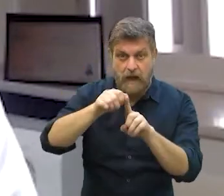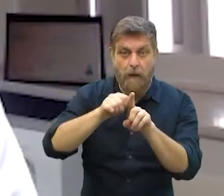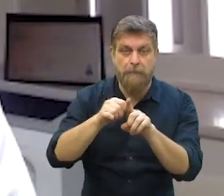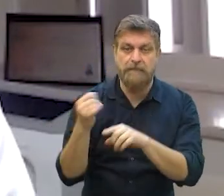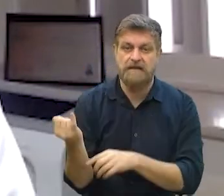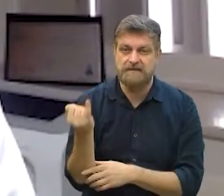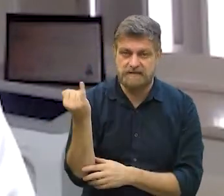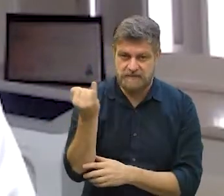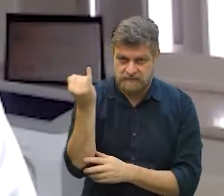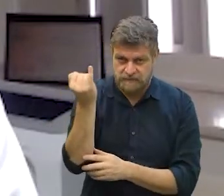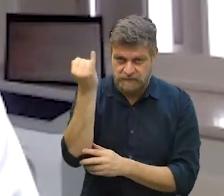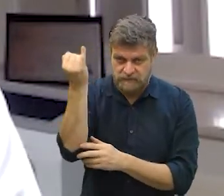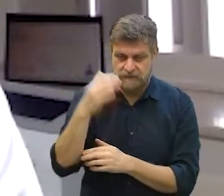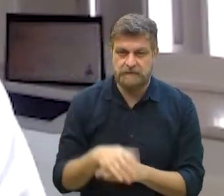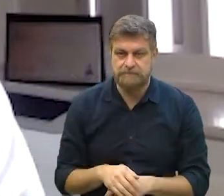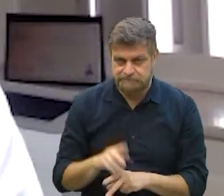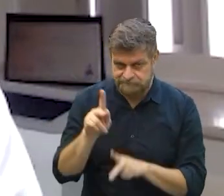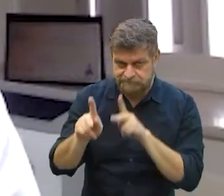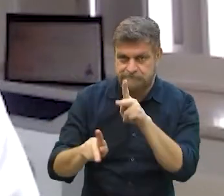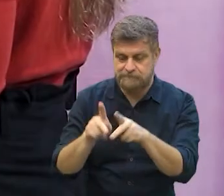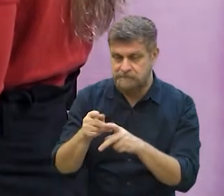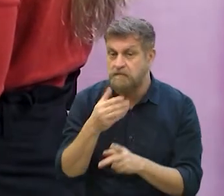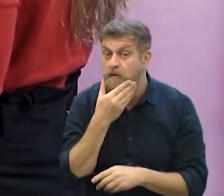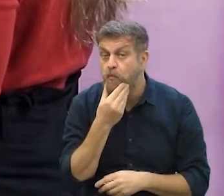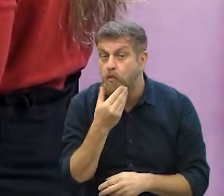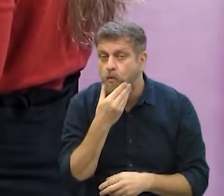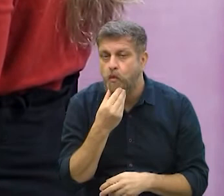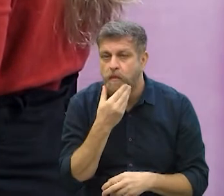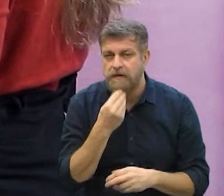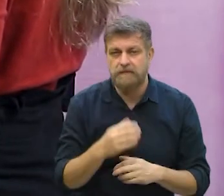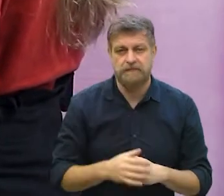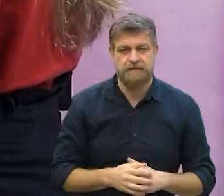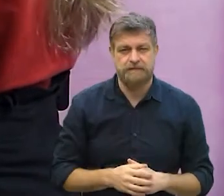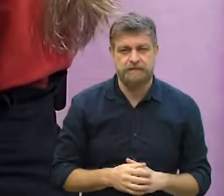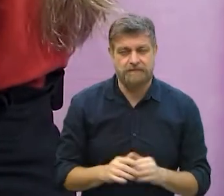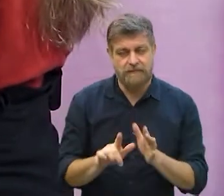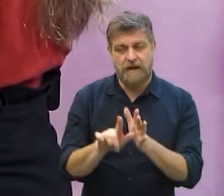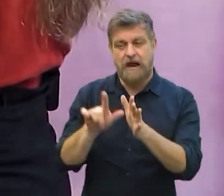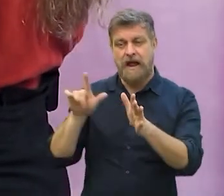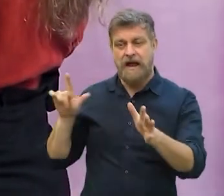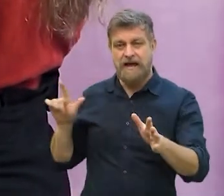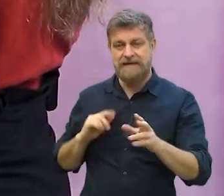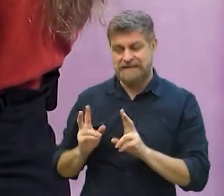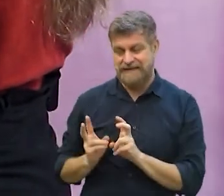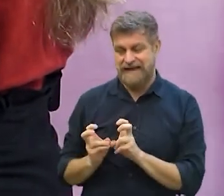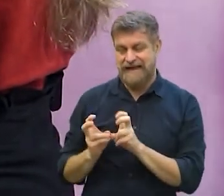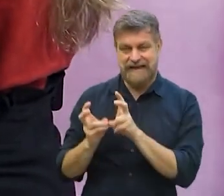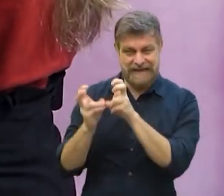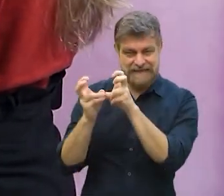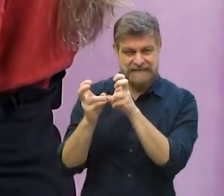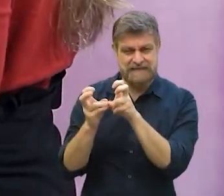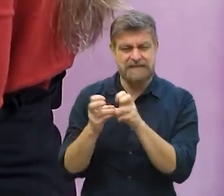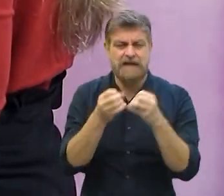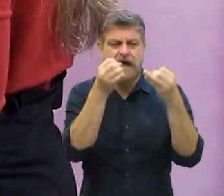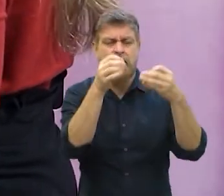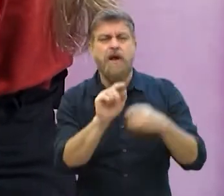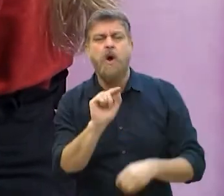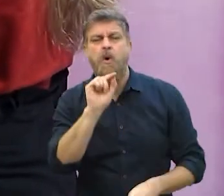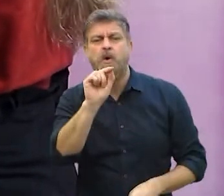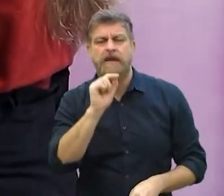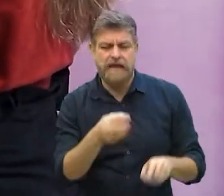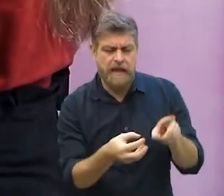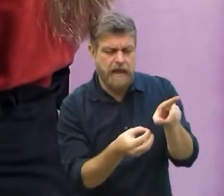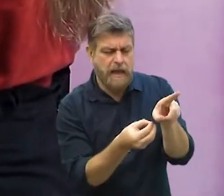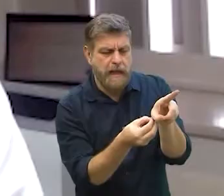na urologia e para a população masculina. Doutor, então, antes de falar sobre o câncer, eu queria que o senhor explicasse qual é a função